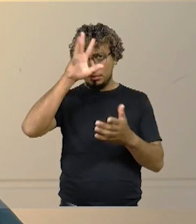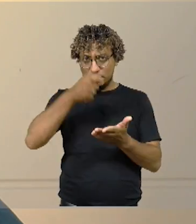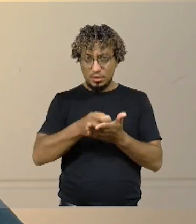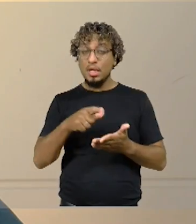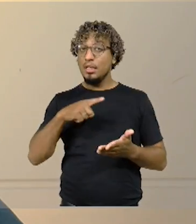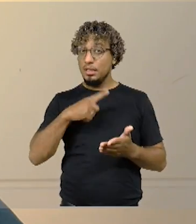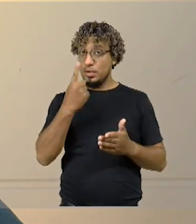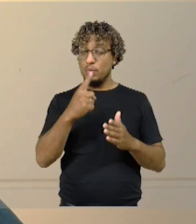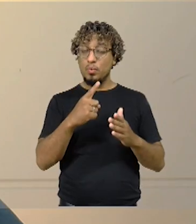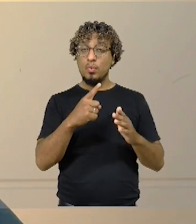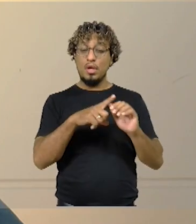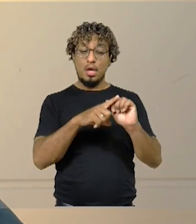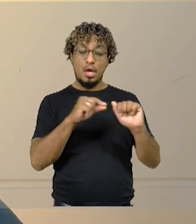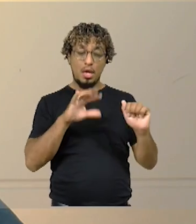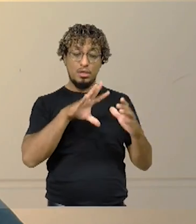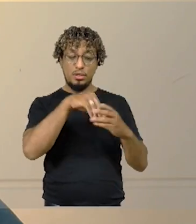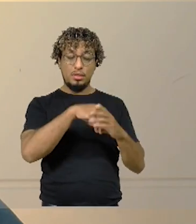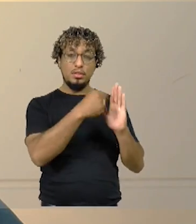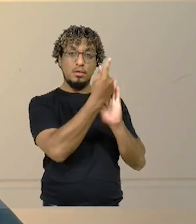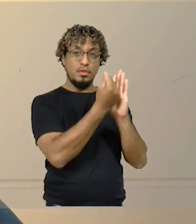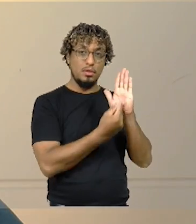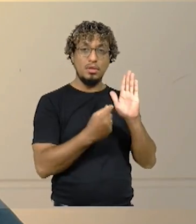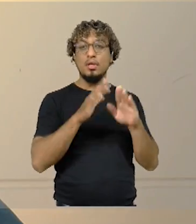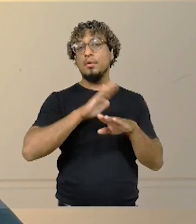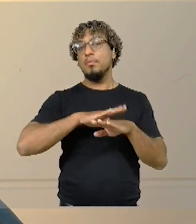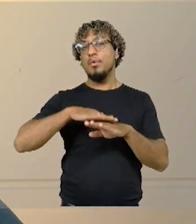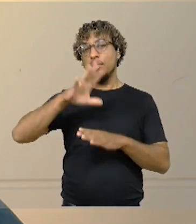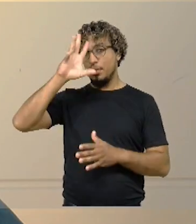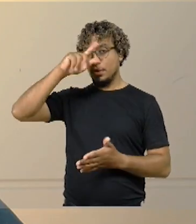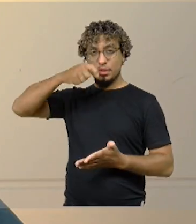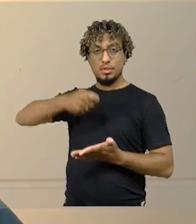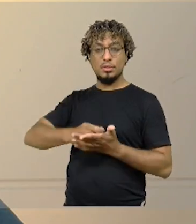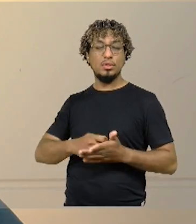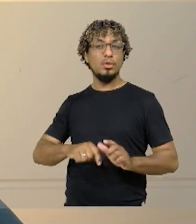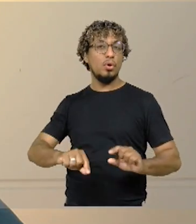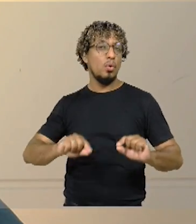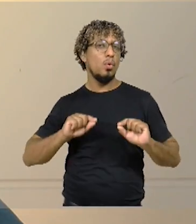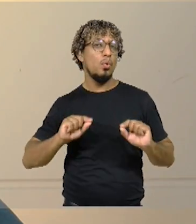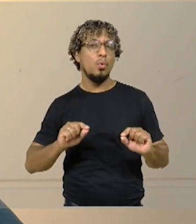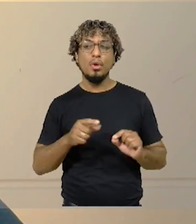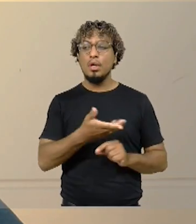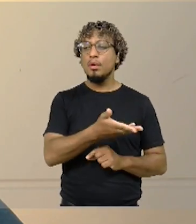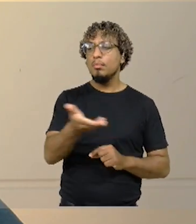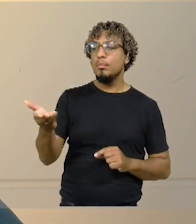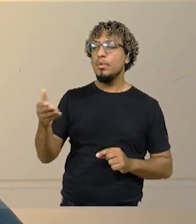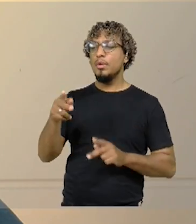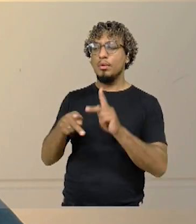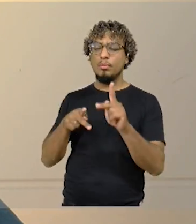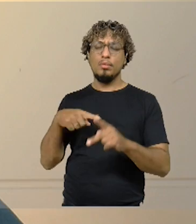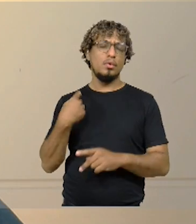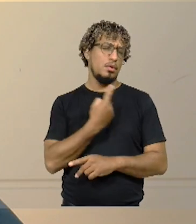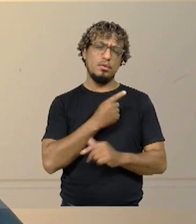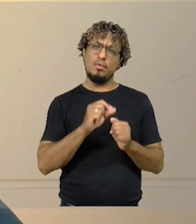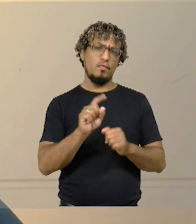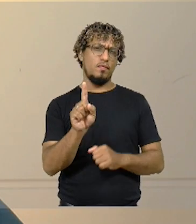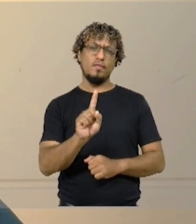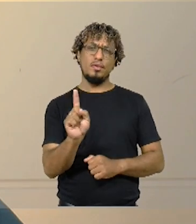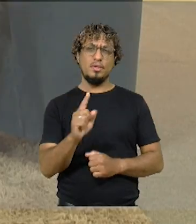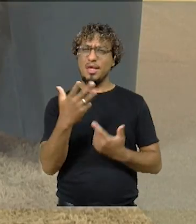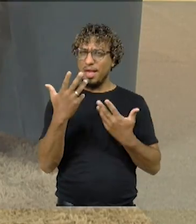quando são instalados, muitas vezes dão problema e não tem manutenção. Então a gente tem que pensar na educação como um todo e fazer concurso público.